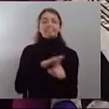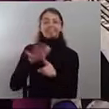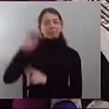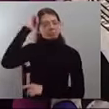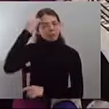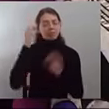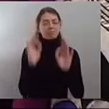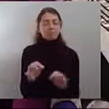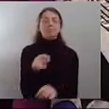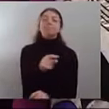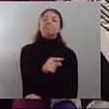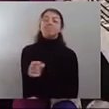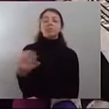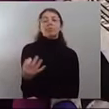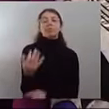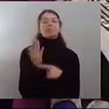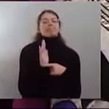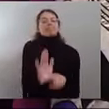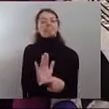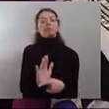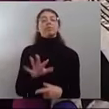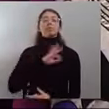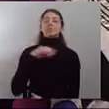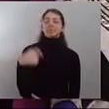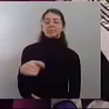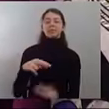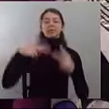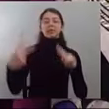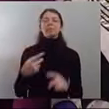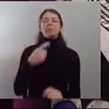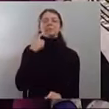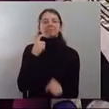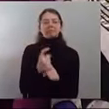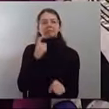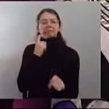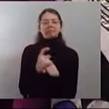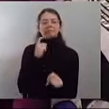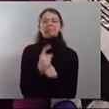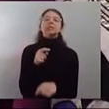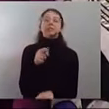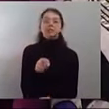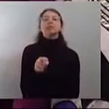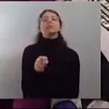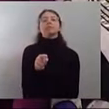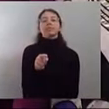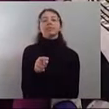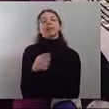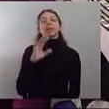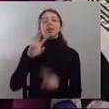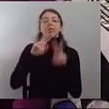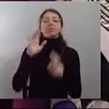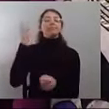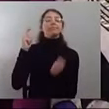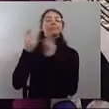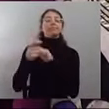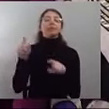uma demonstração cabal de que quando o Sr. Presidente da Câmara insiste, como insistiu aqui hoje novamente, que falar de alterações climáticas é estar mais preocupado com gafanhotos do que